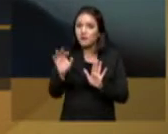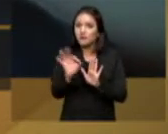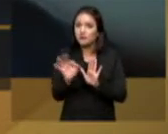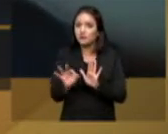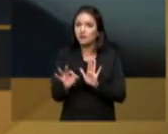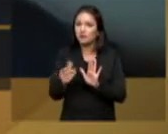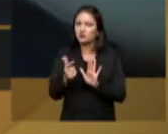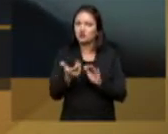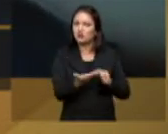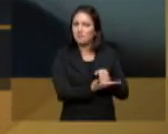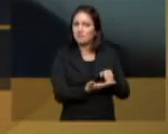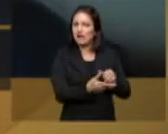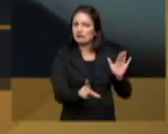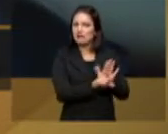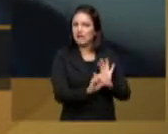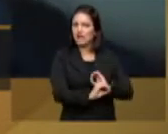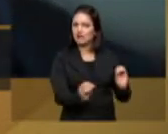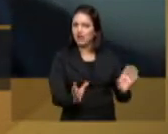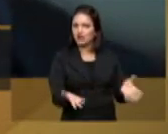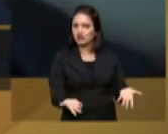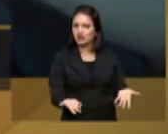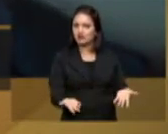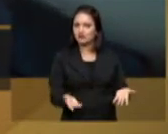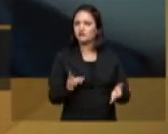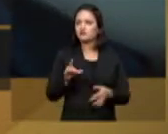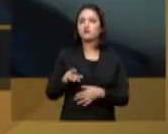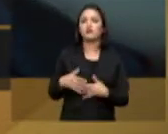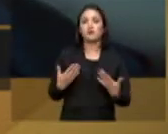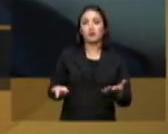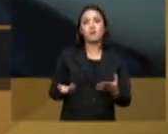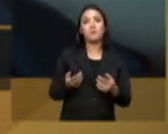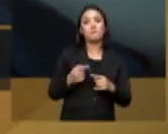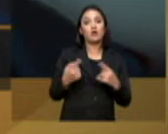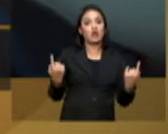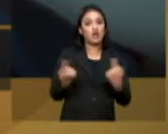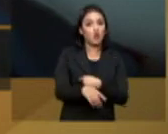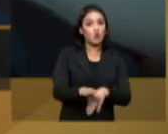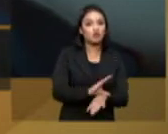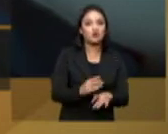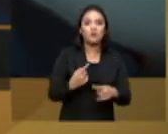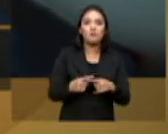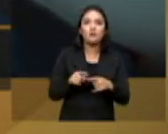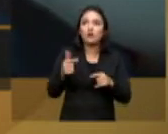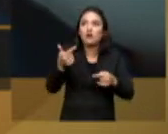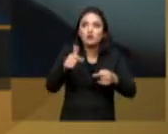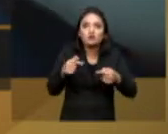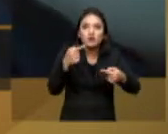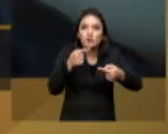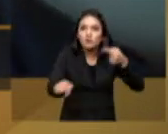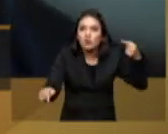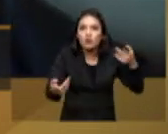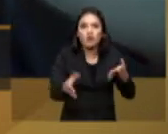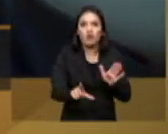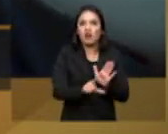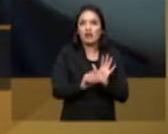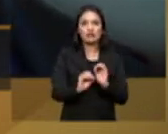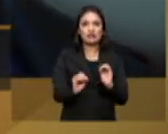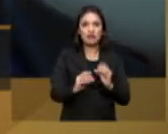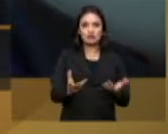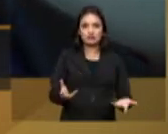parâmetro legal. Ou seja, por que que se julgou inconstitucional? Porque não haveria parâmetro